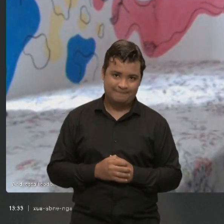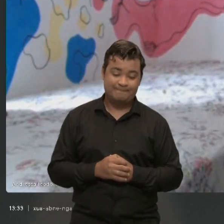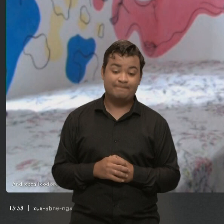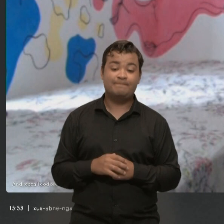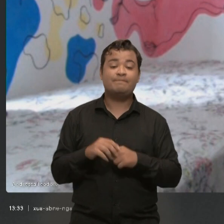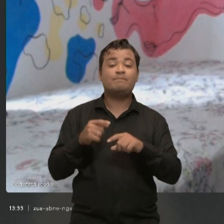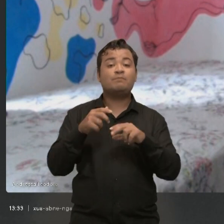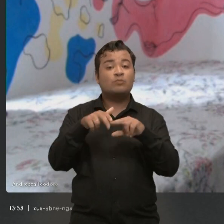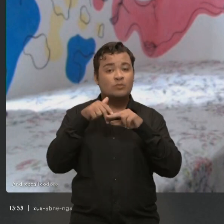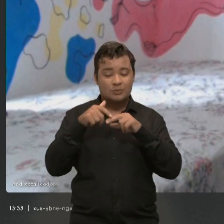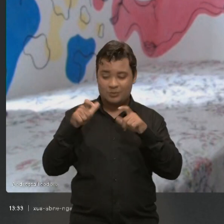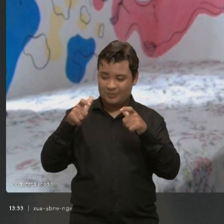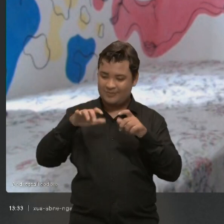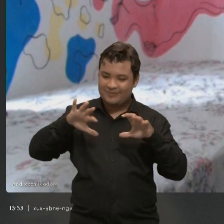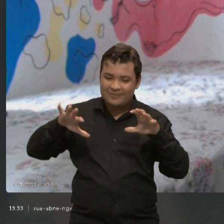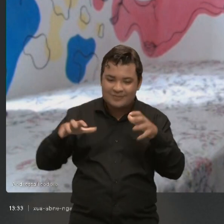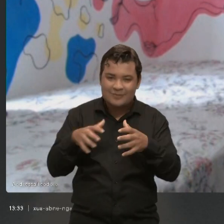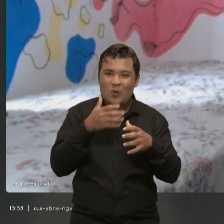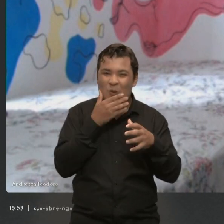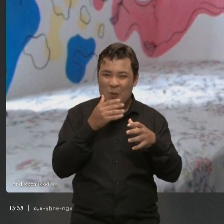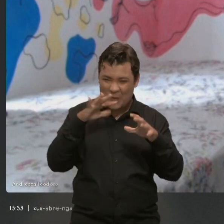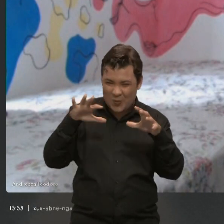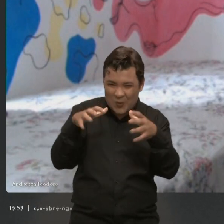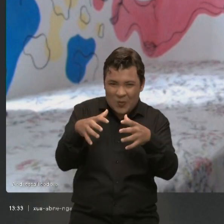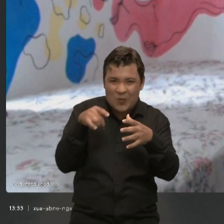com esses homens